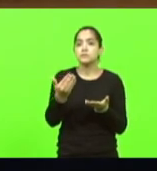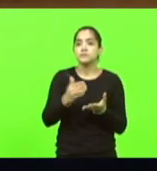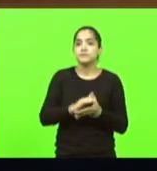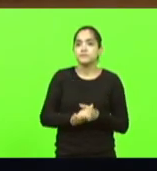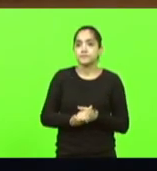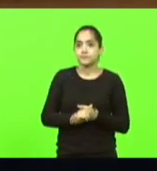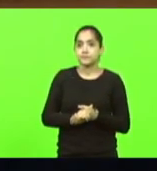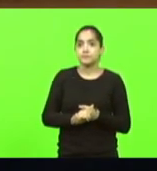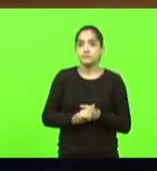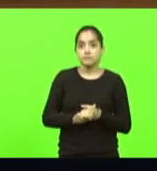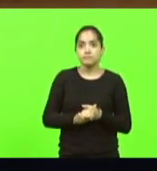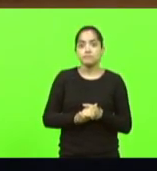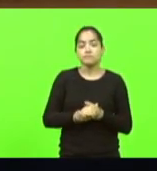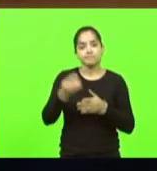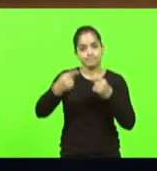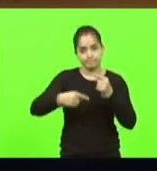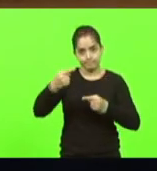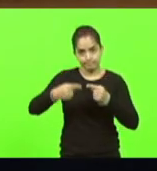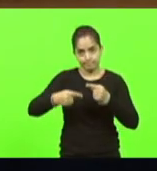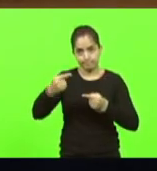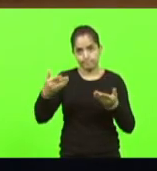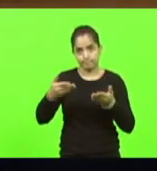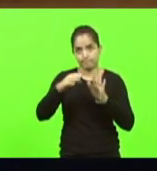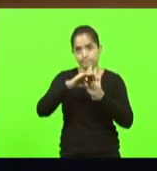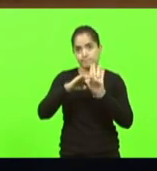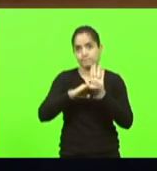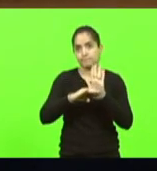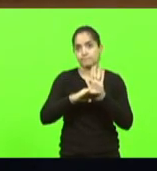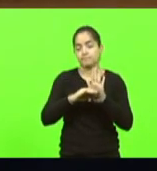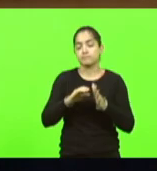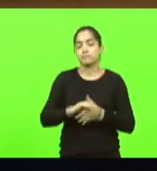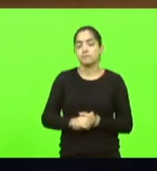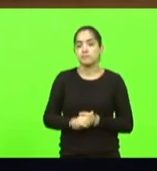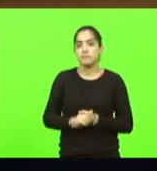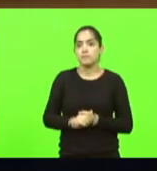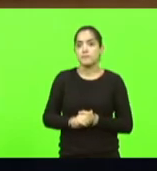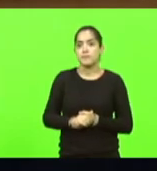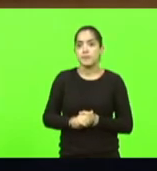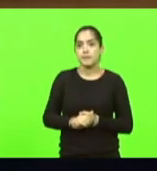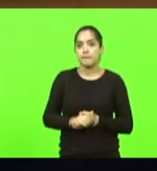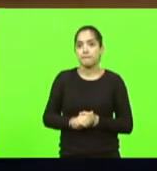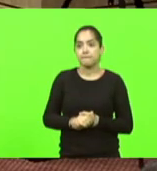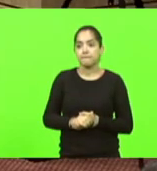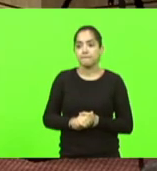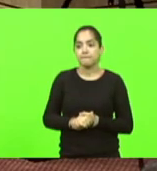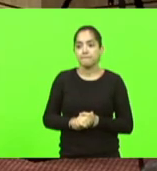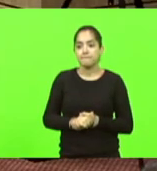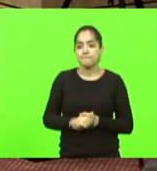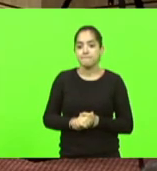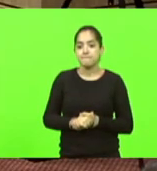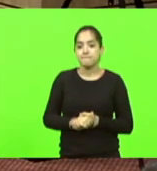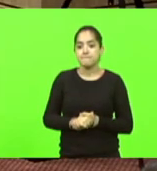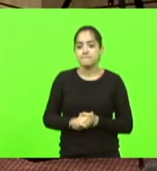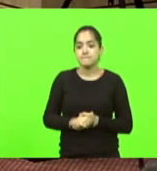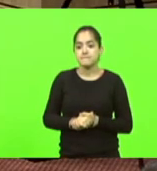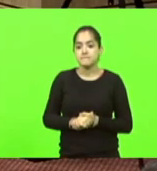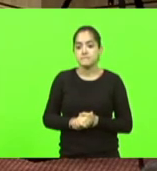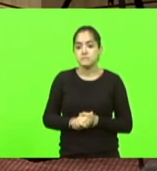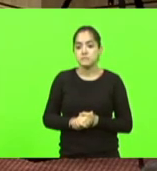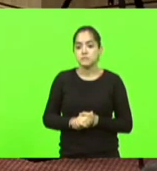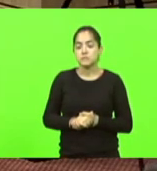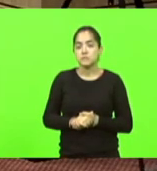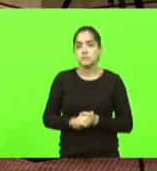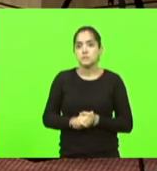e para poder fazer a discussão da matéria e obrigado Presidente a palavra Deputado Bruno Souza